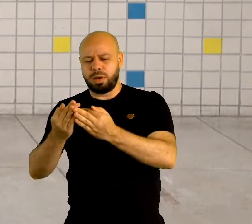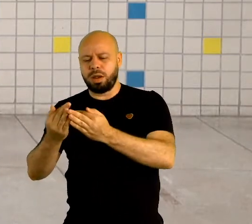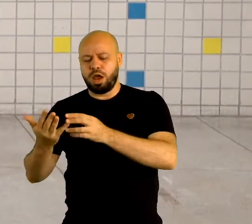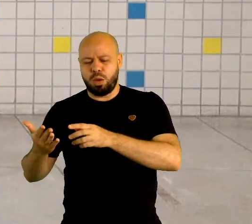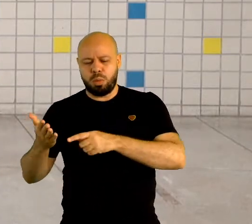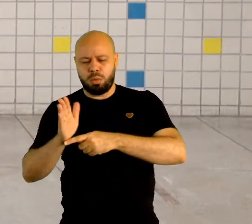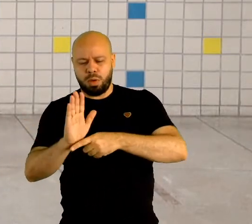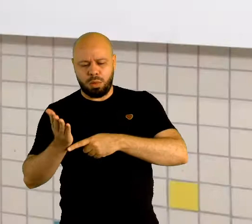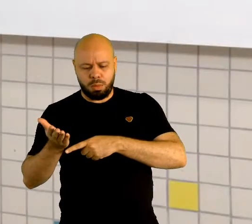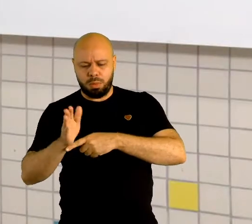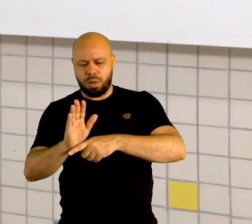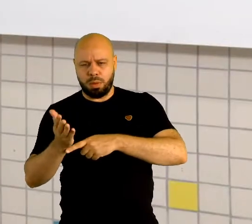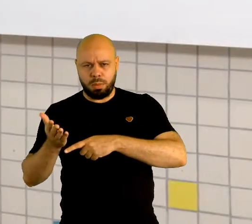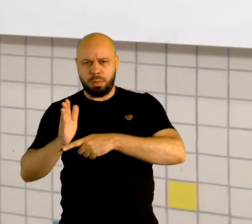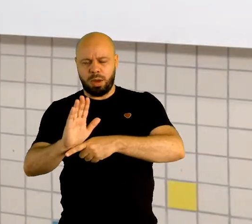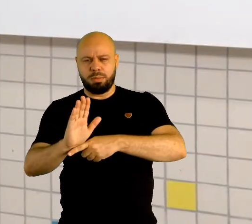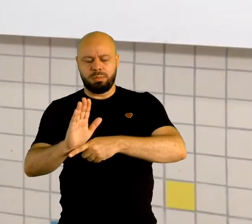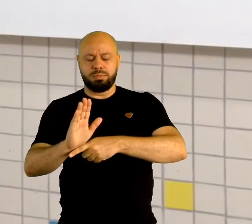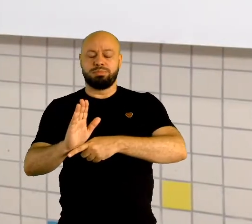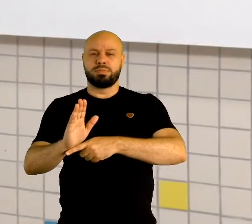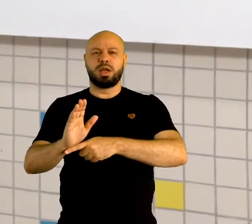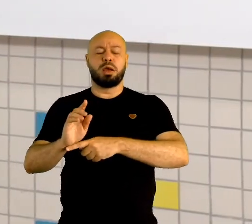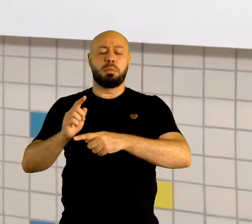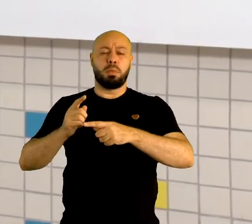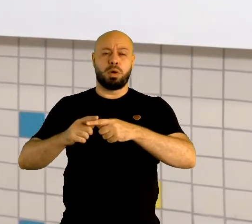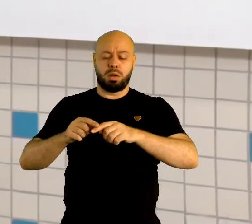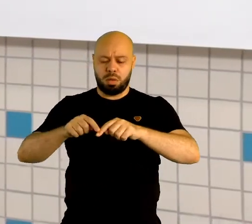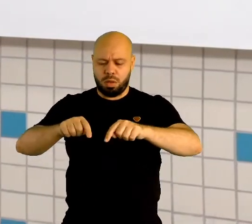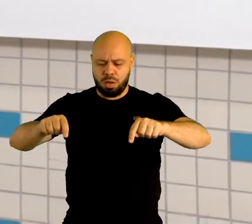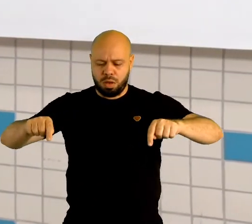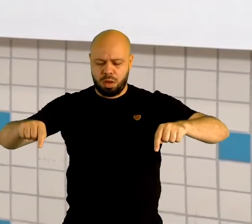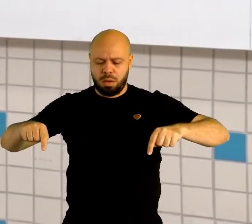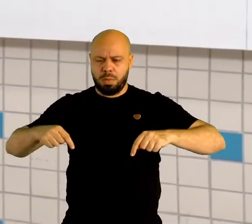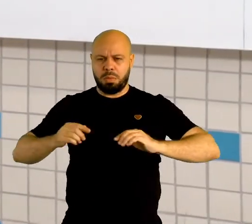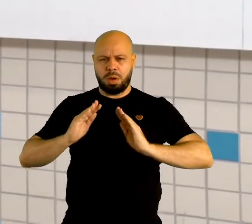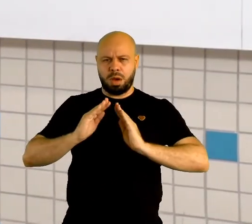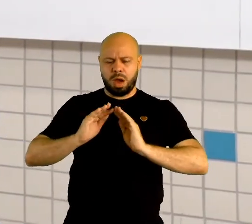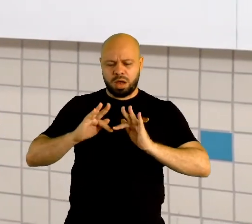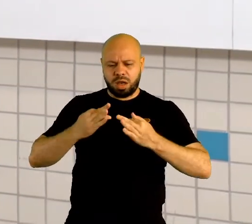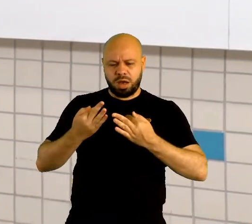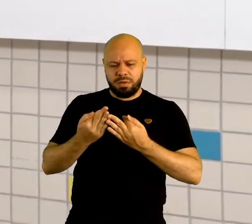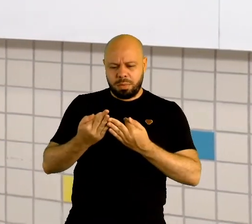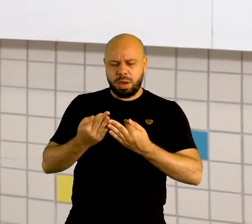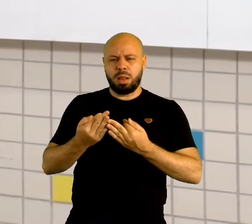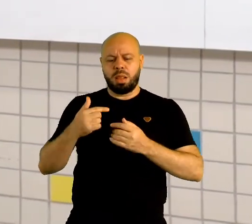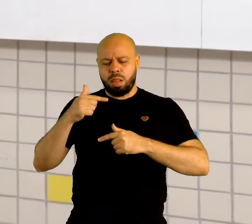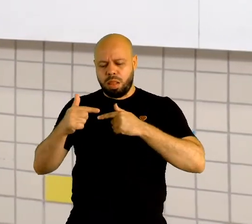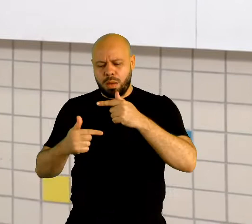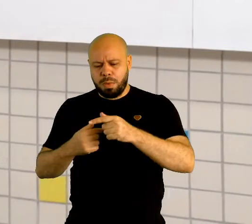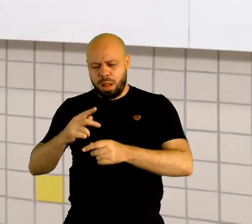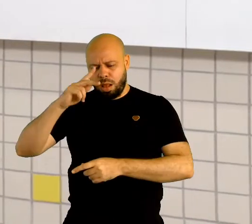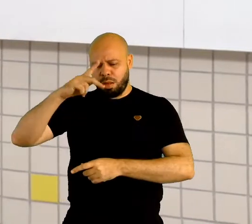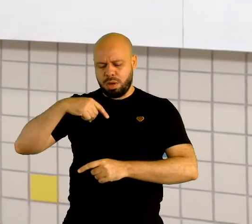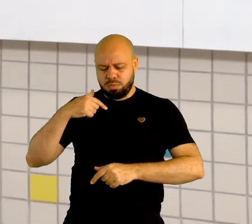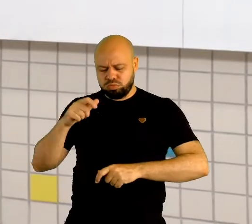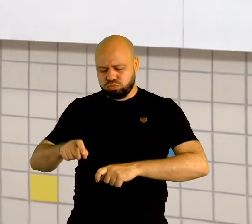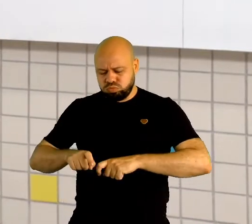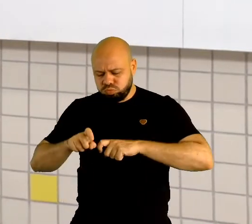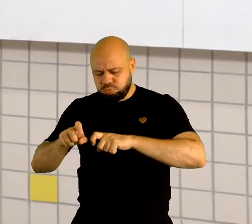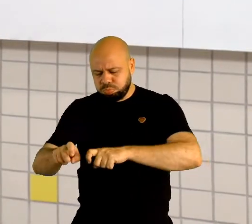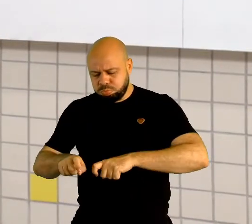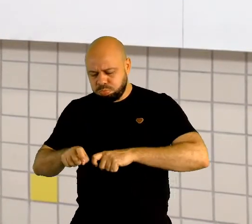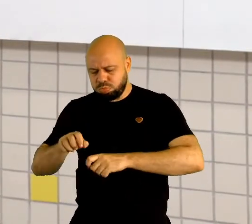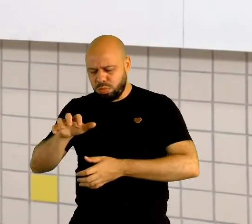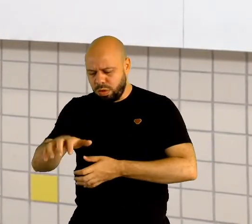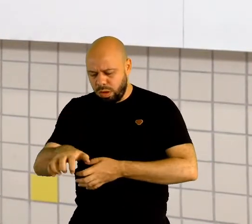núcleos familiares, eles moram em pequenas propriedades rurais, são eles mesmos que cultivam a terra e o